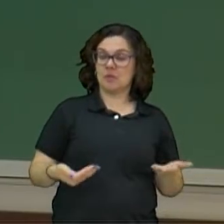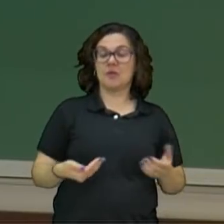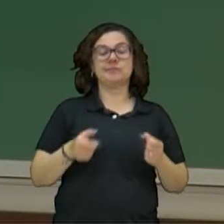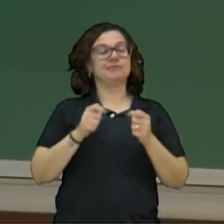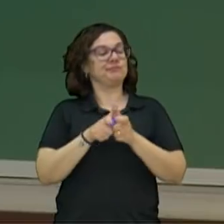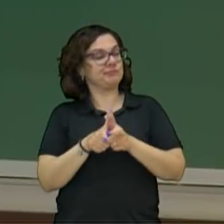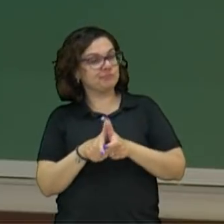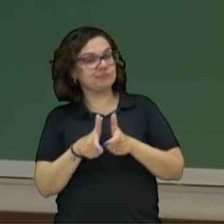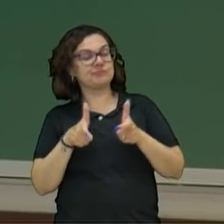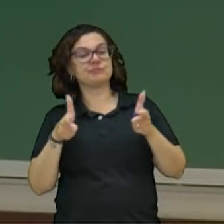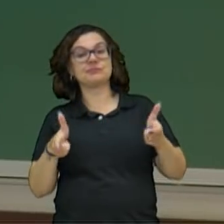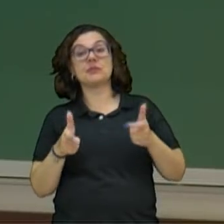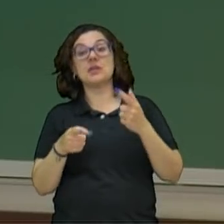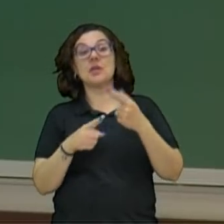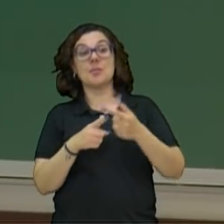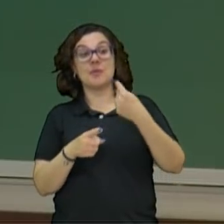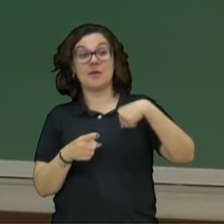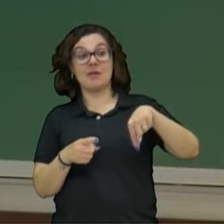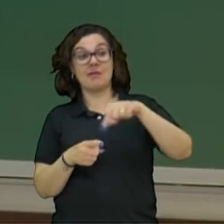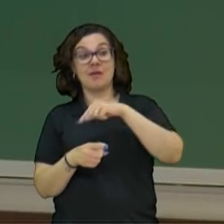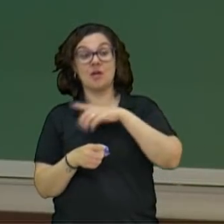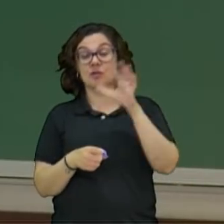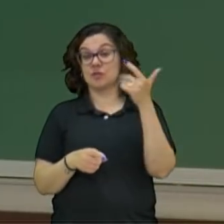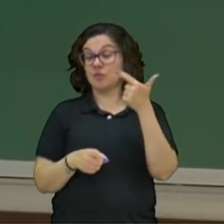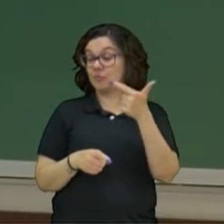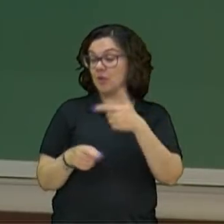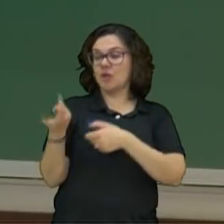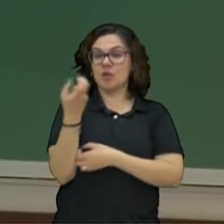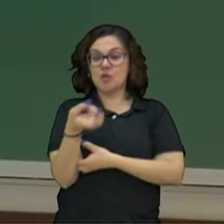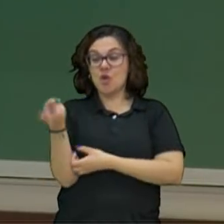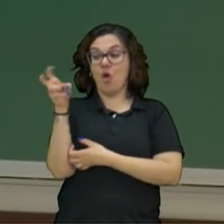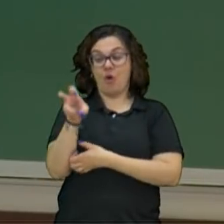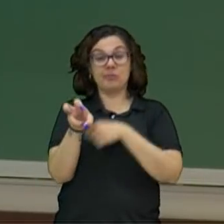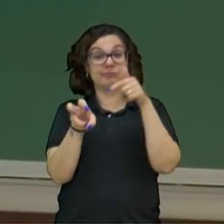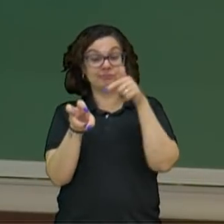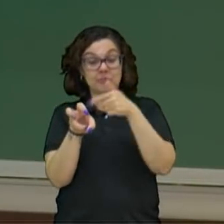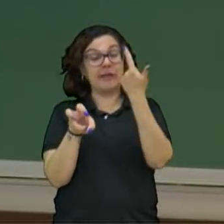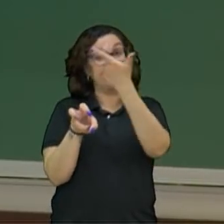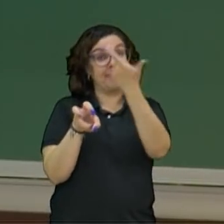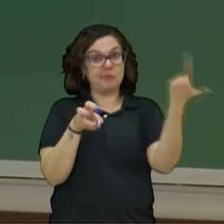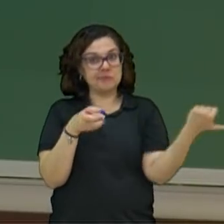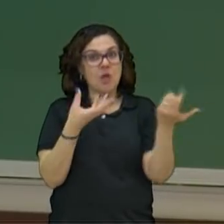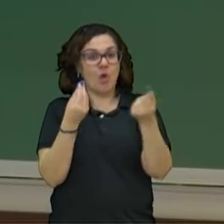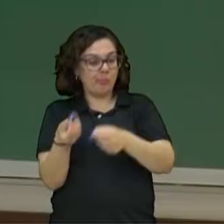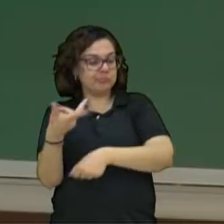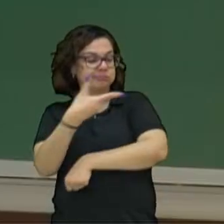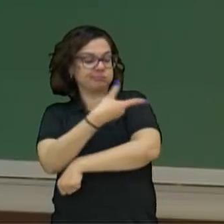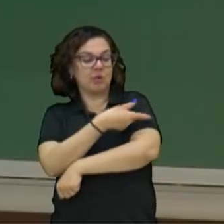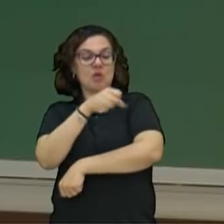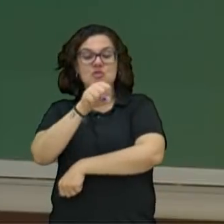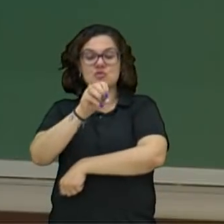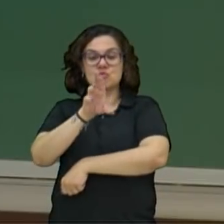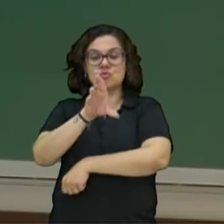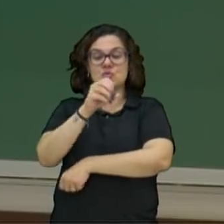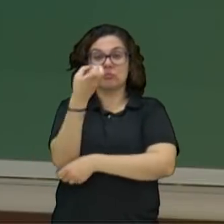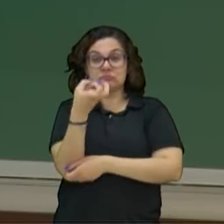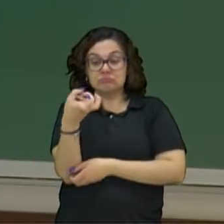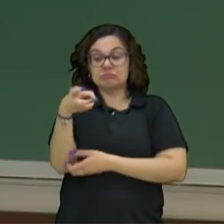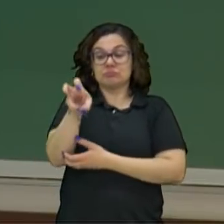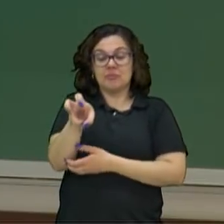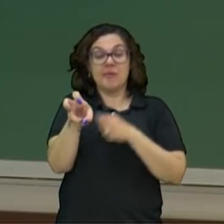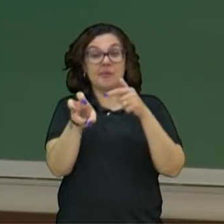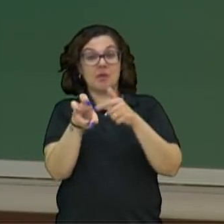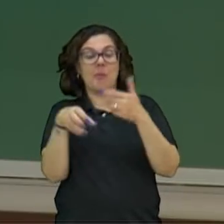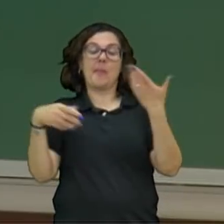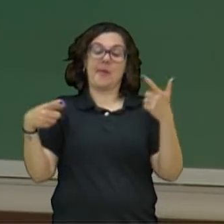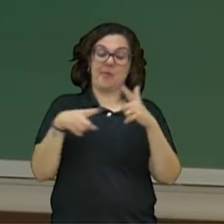muita sorte, porque nós não temos naja, então nós não temos soro contra a naja. Mas como o Instituto faz